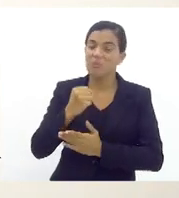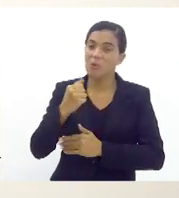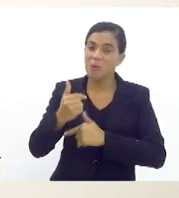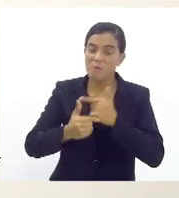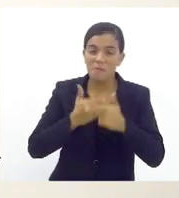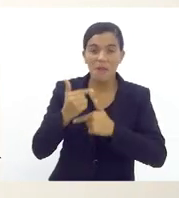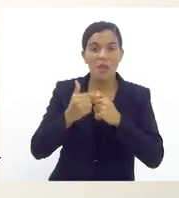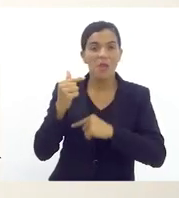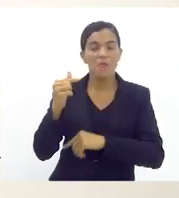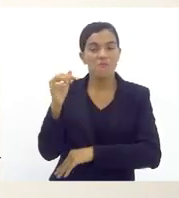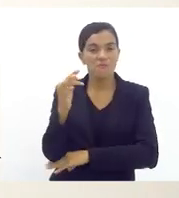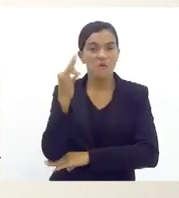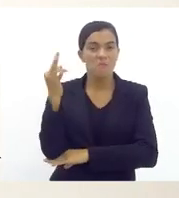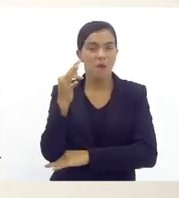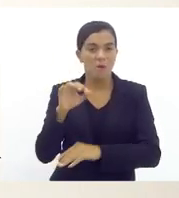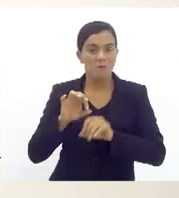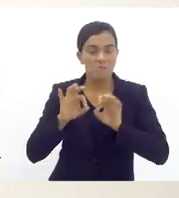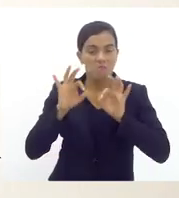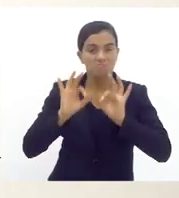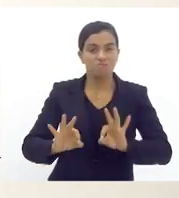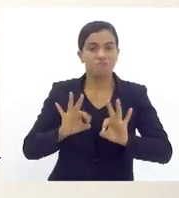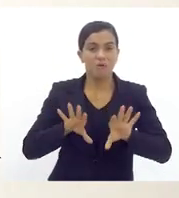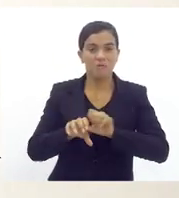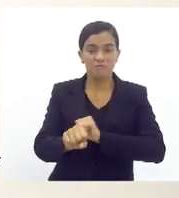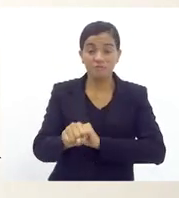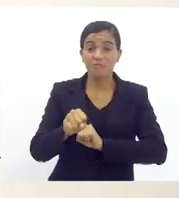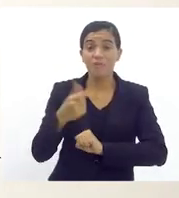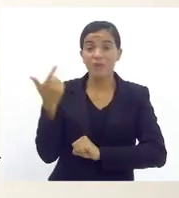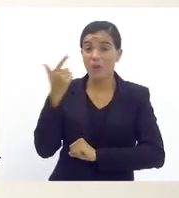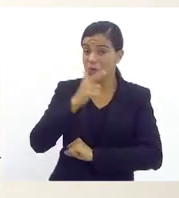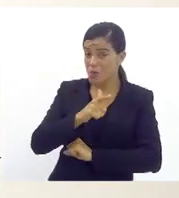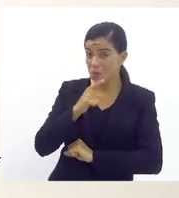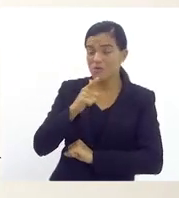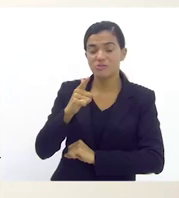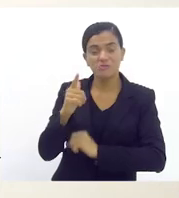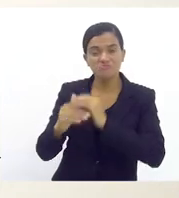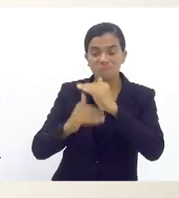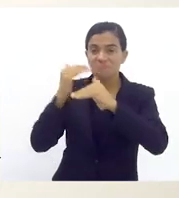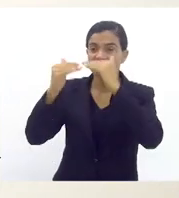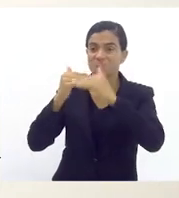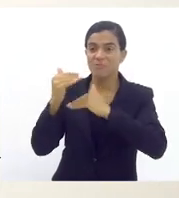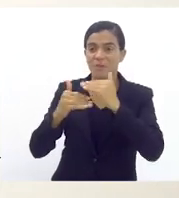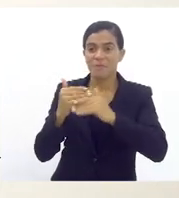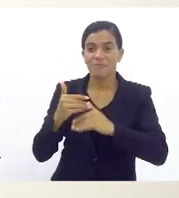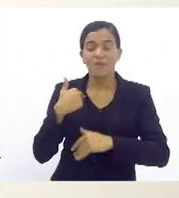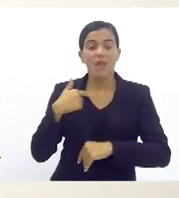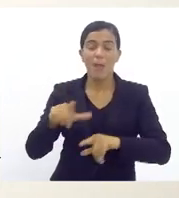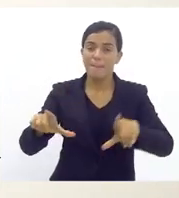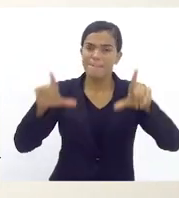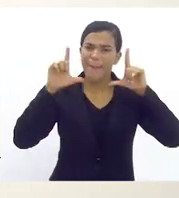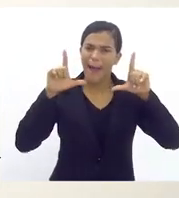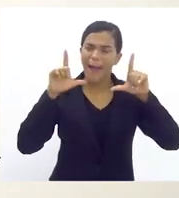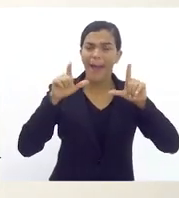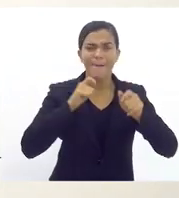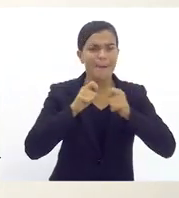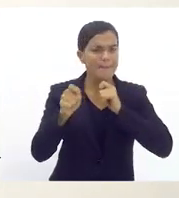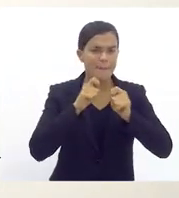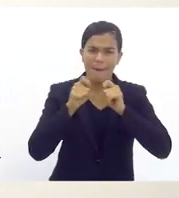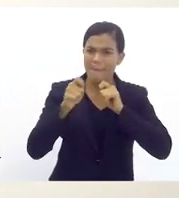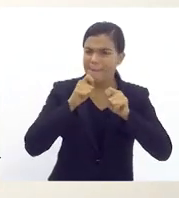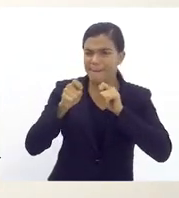formal. E, a partir do momento que eu obtenho esse êxito, eu viro matéria de telejornal. Foi ali que eu entendo